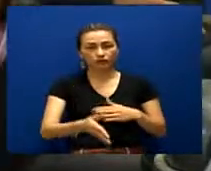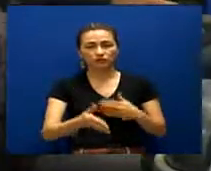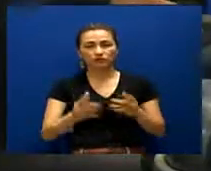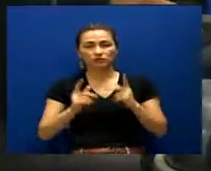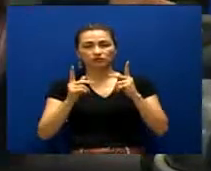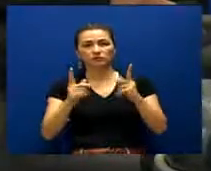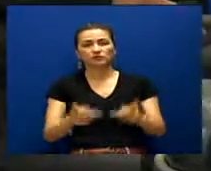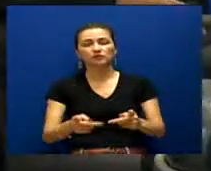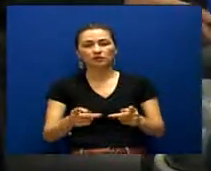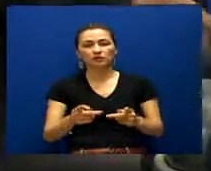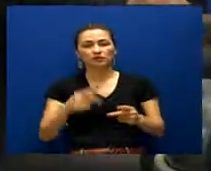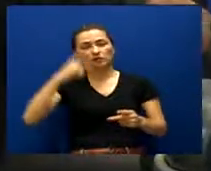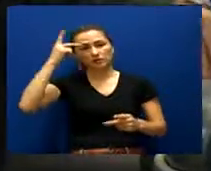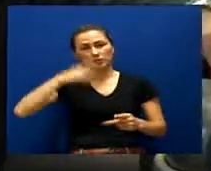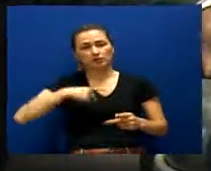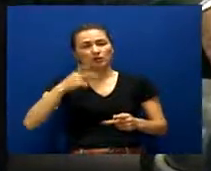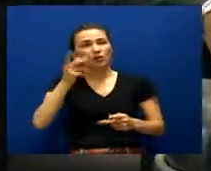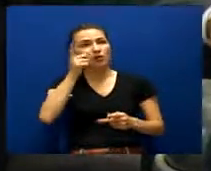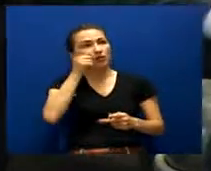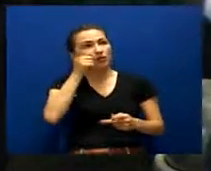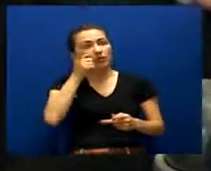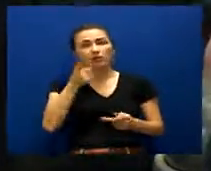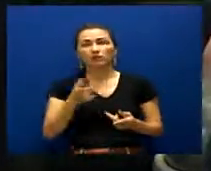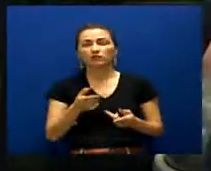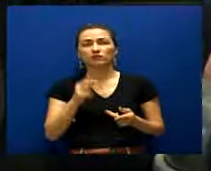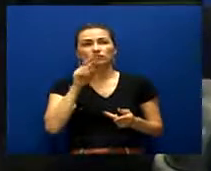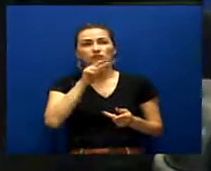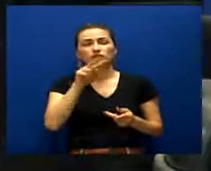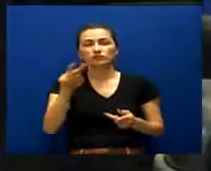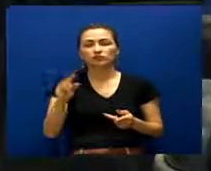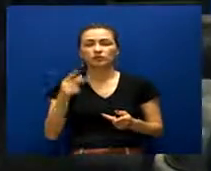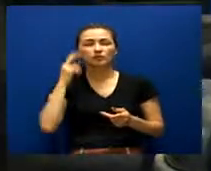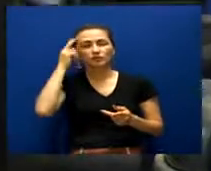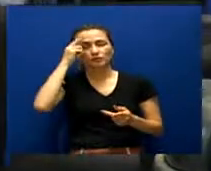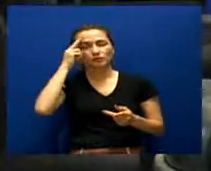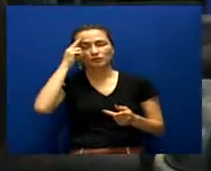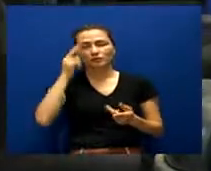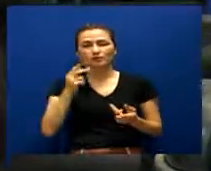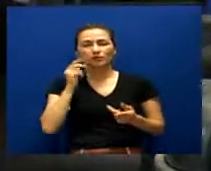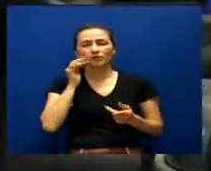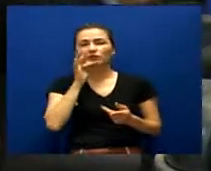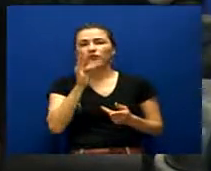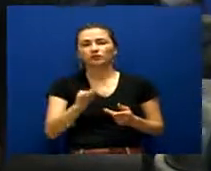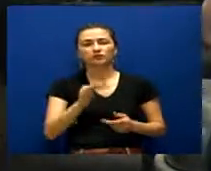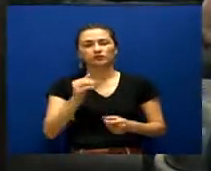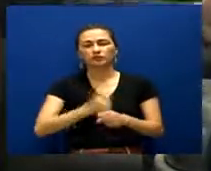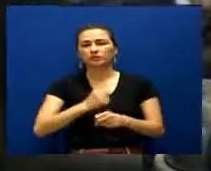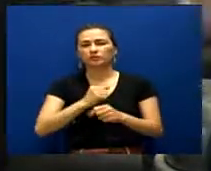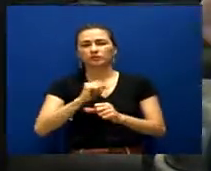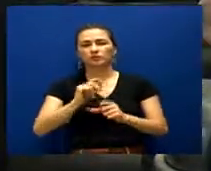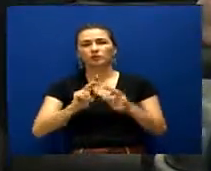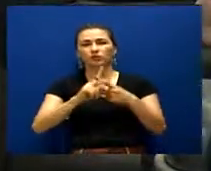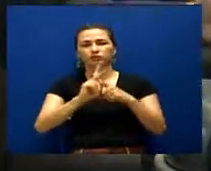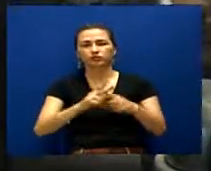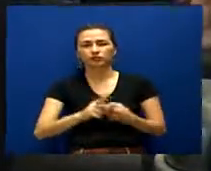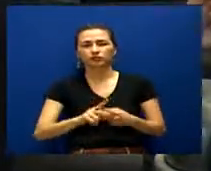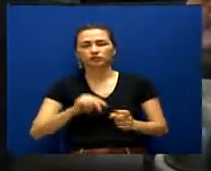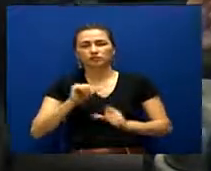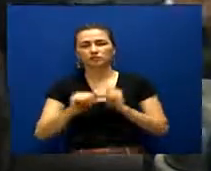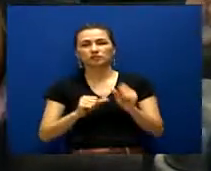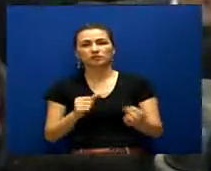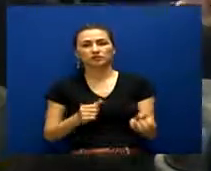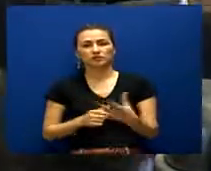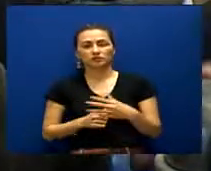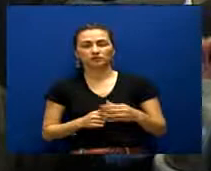e o sonho de que pode reverter ter essa situação difícil para uma condição melhor, porque a Santa Casa é uma instituição que